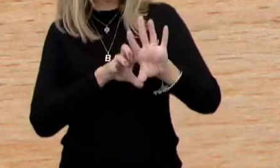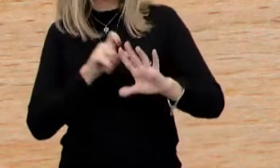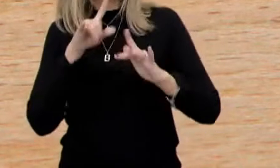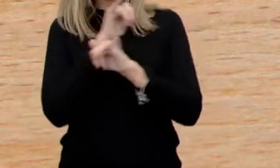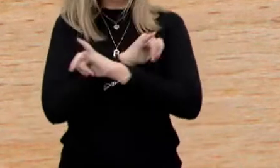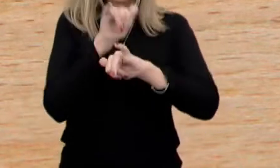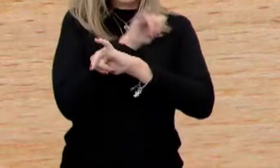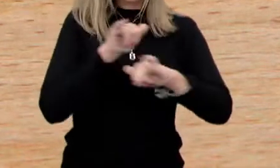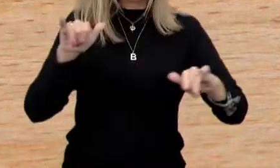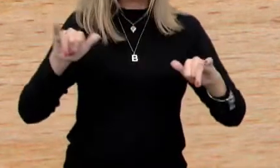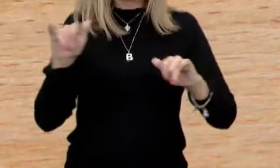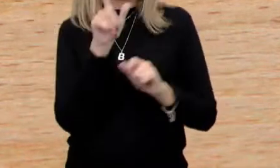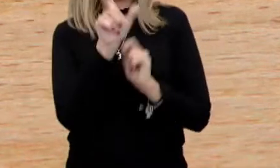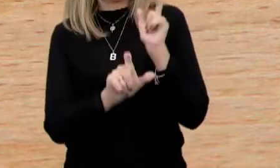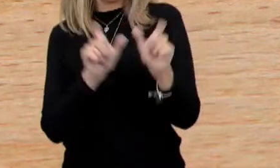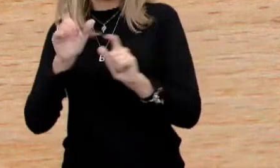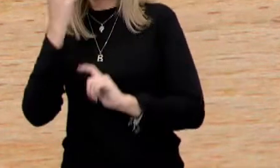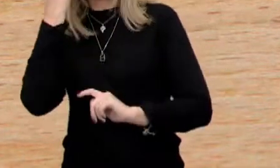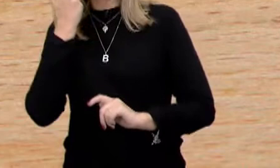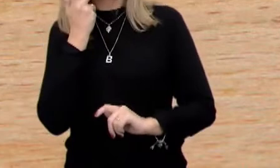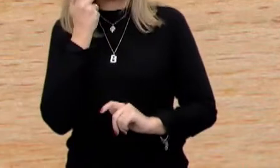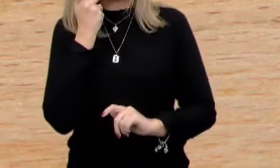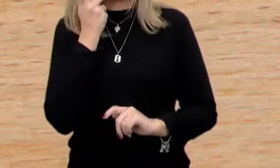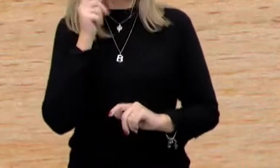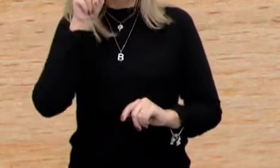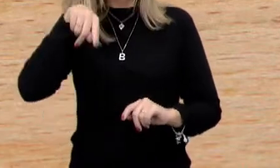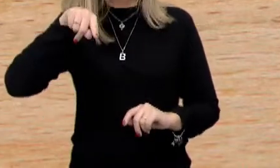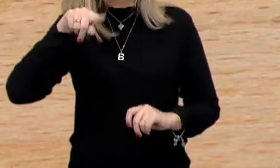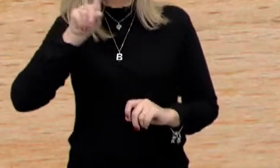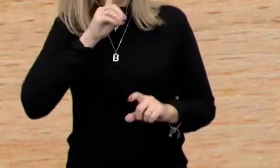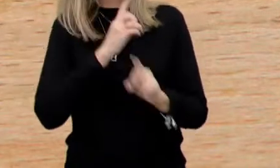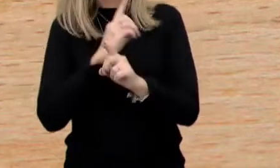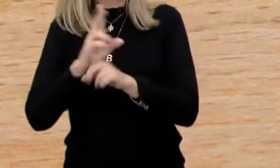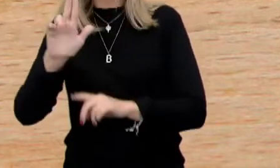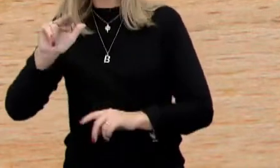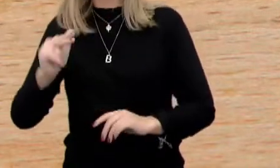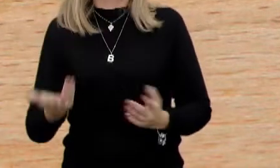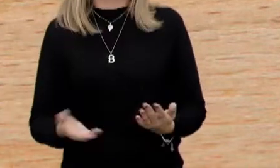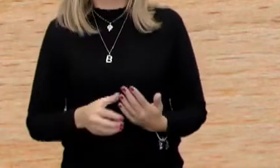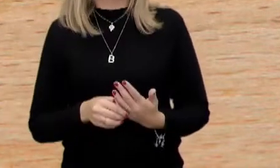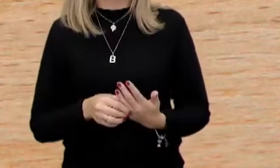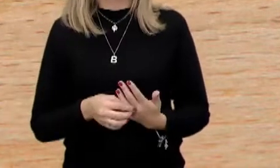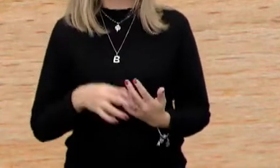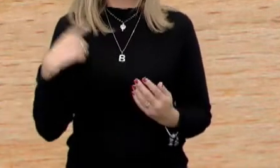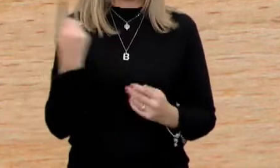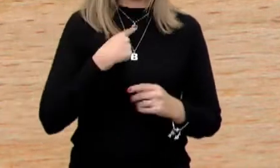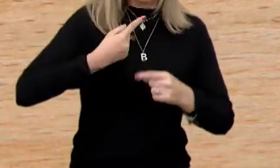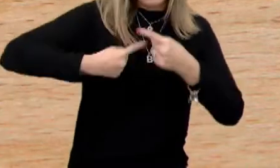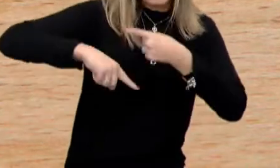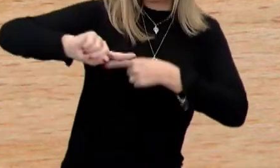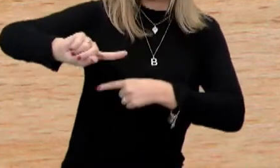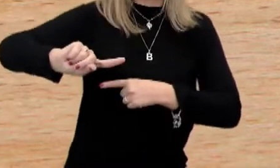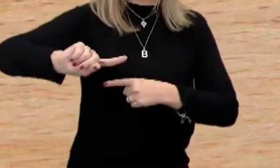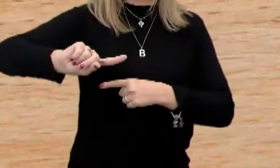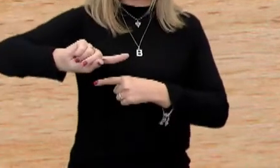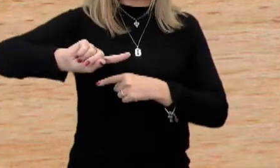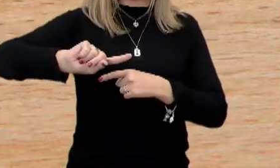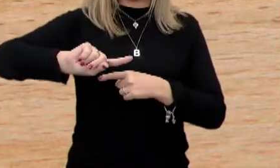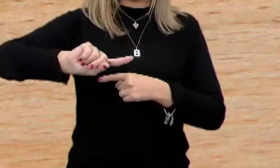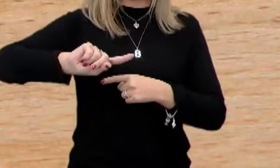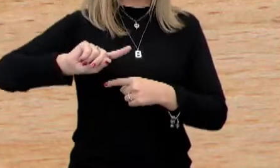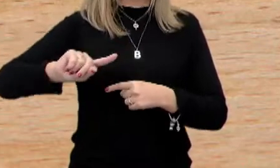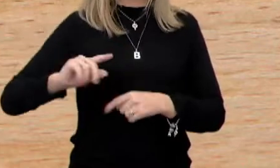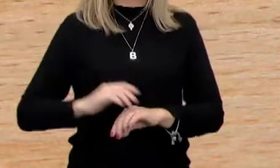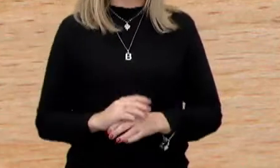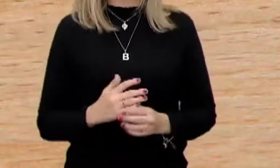de venda do calendário, eu não posso deixar ele descoberto nunca. Então, sim, a gente vai lá e, assim, todo mundo gosta de